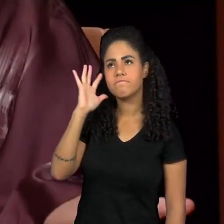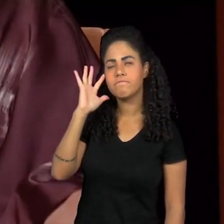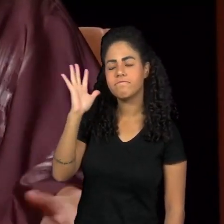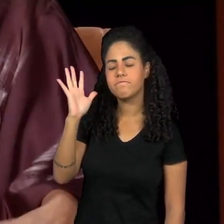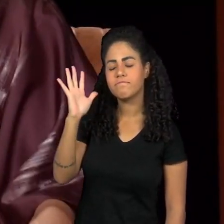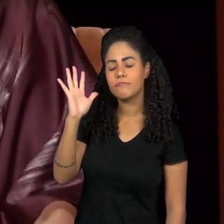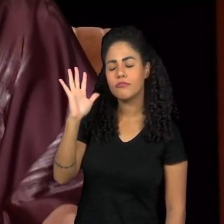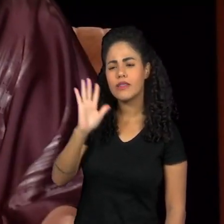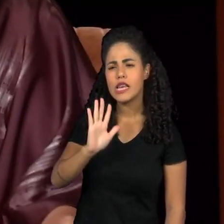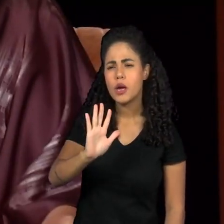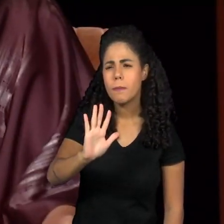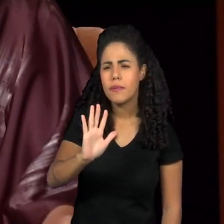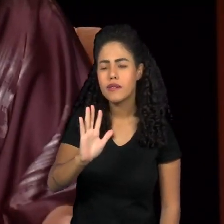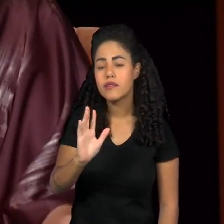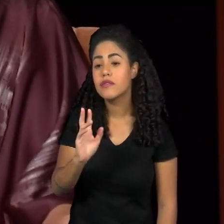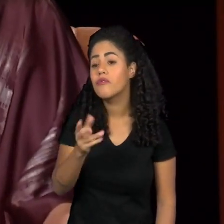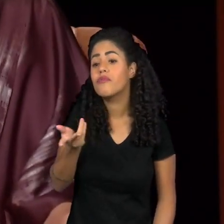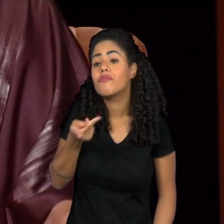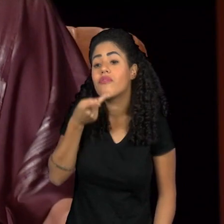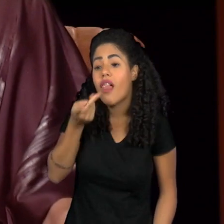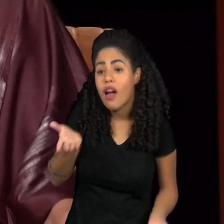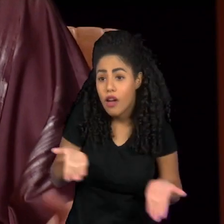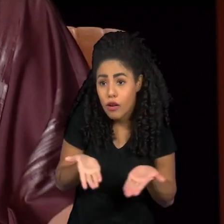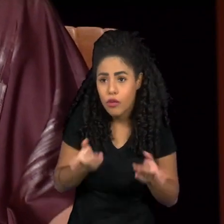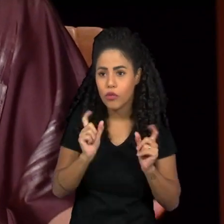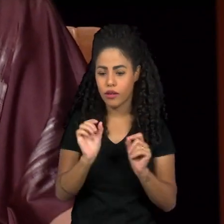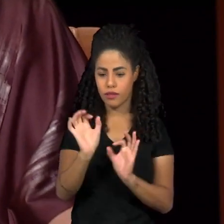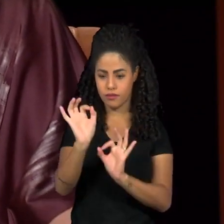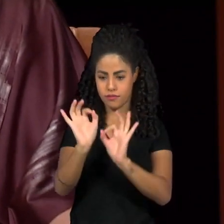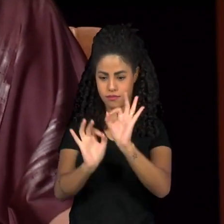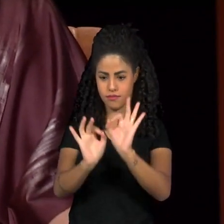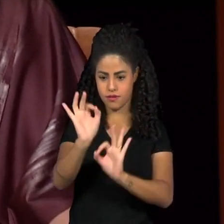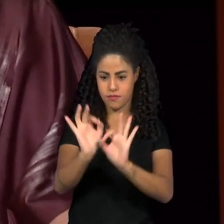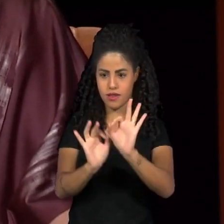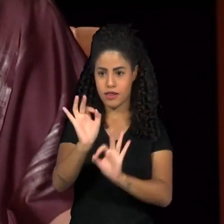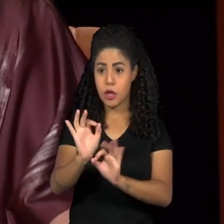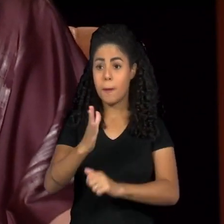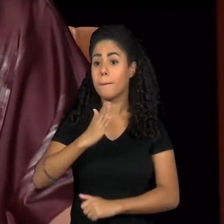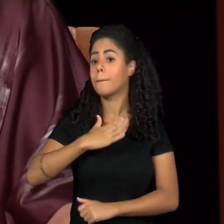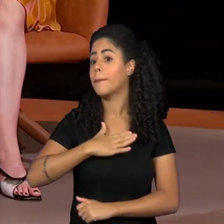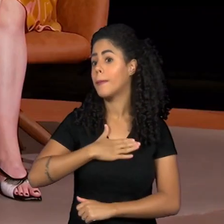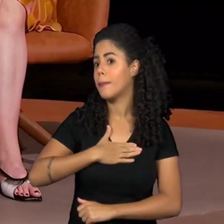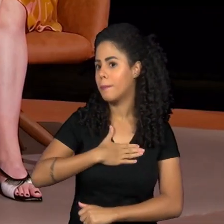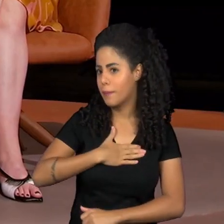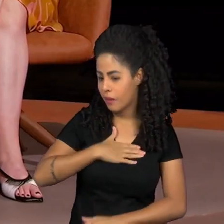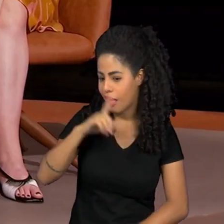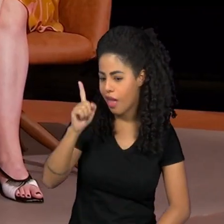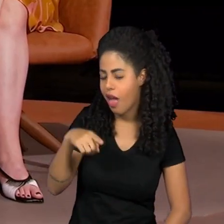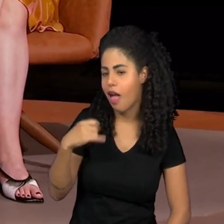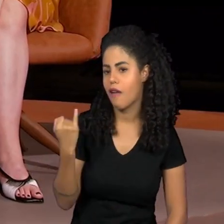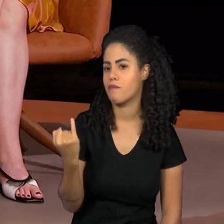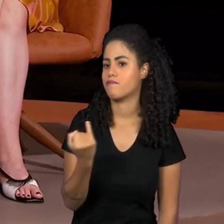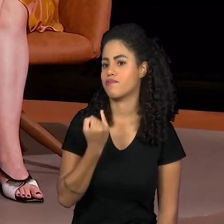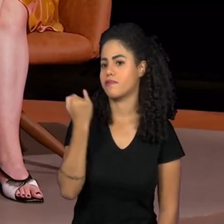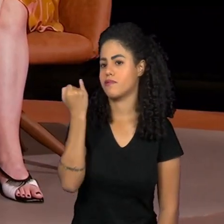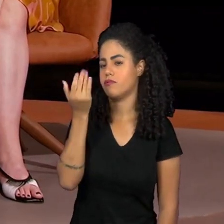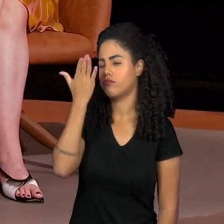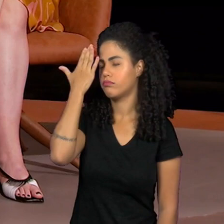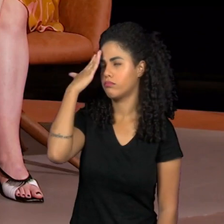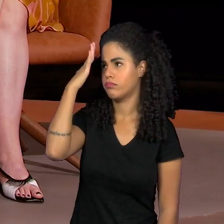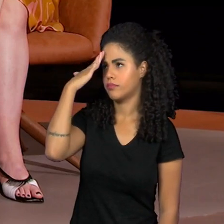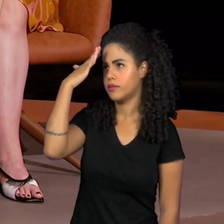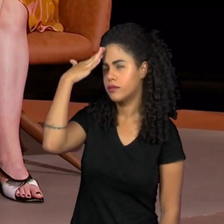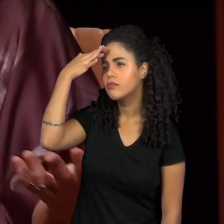olha, a única coisa que eu posso dizer é que a preparação para mim é muito importante, para eu entender, né,